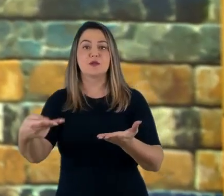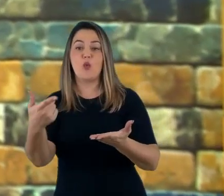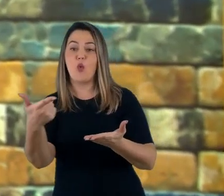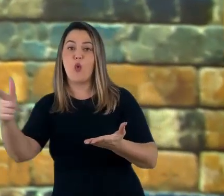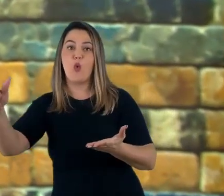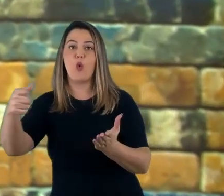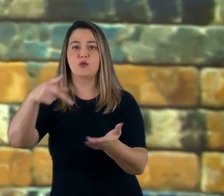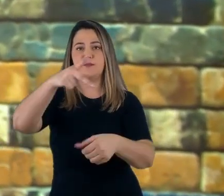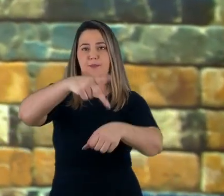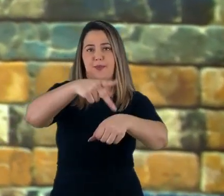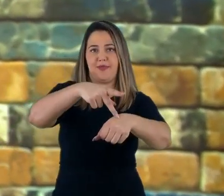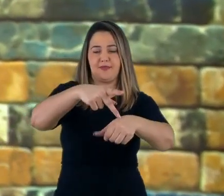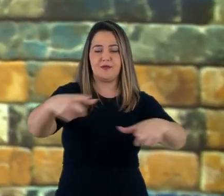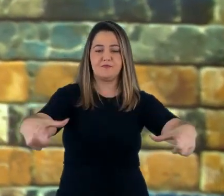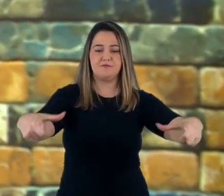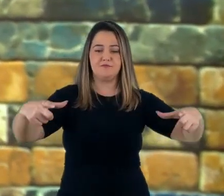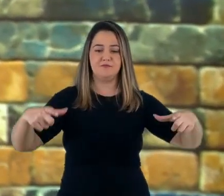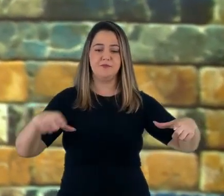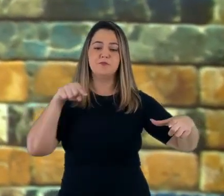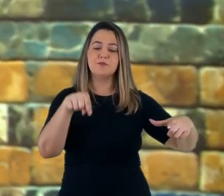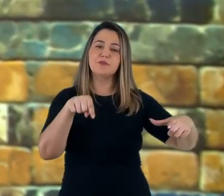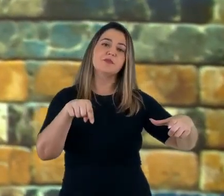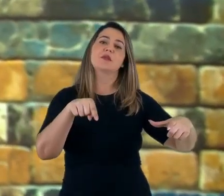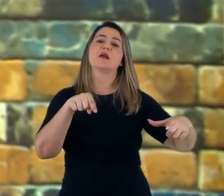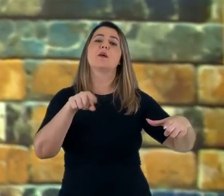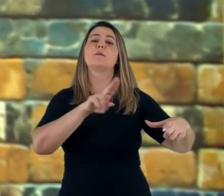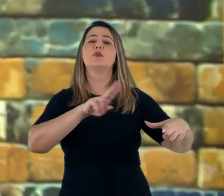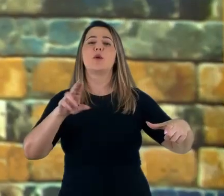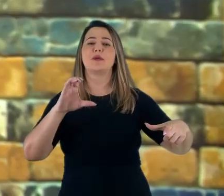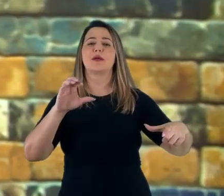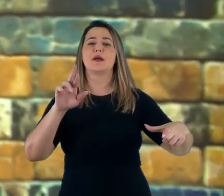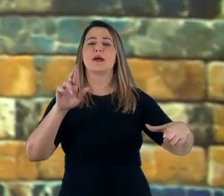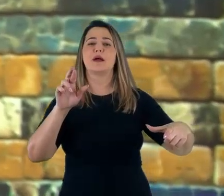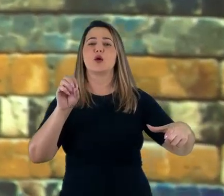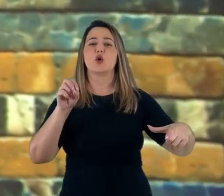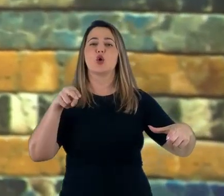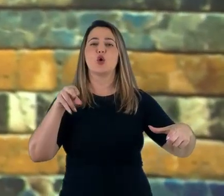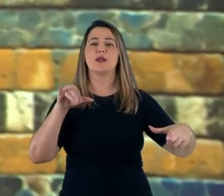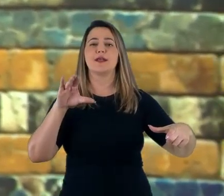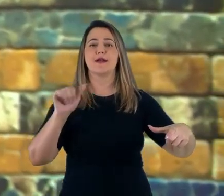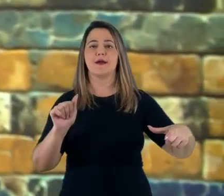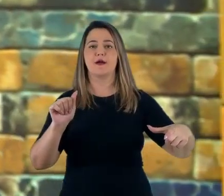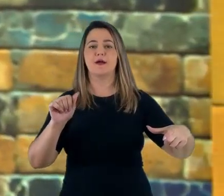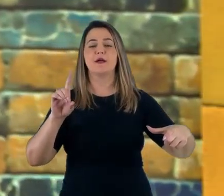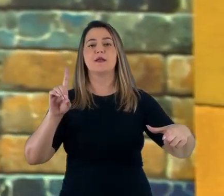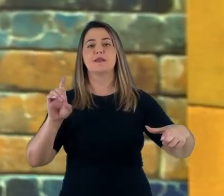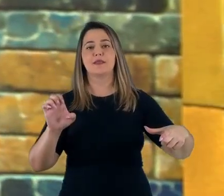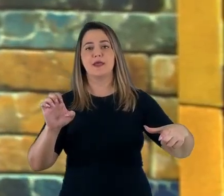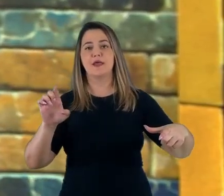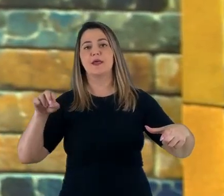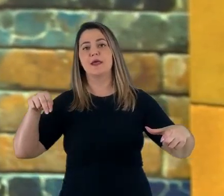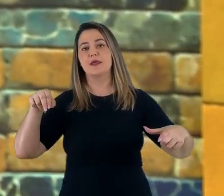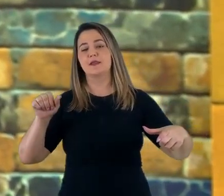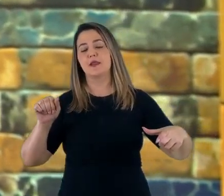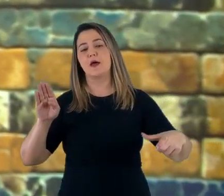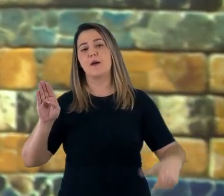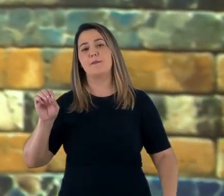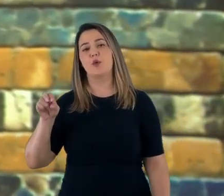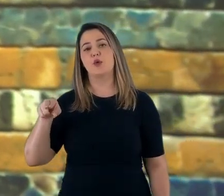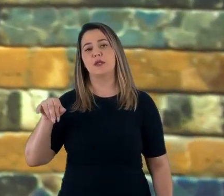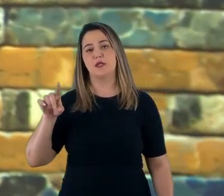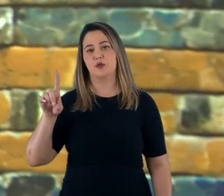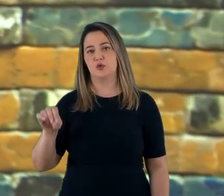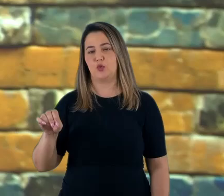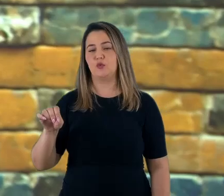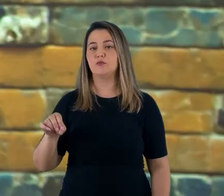outro texto que foi chamado de A Crônica de Nabonido. Agora preste atenção aqui na tela o que foi encontrado